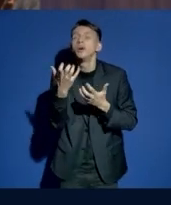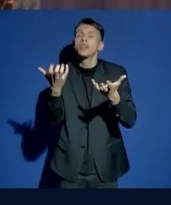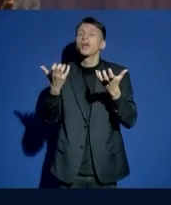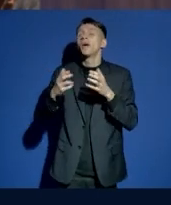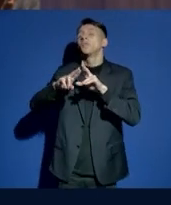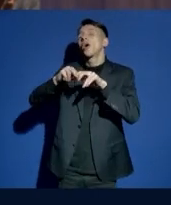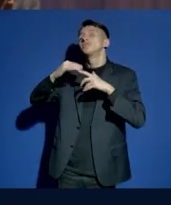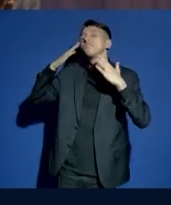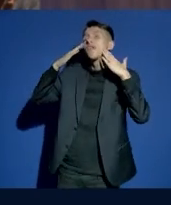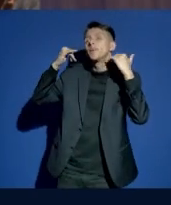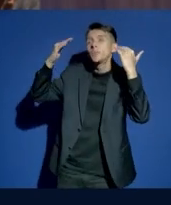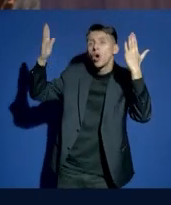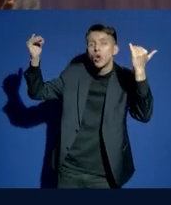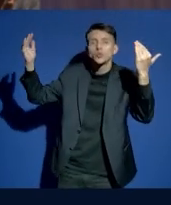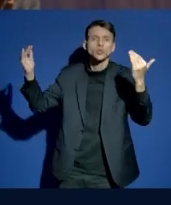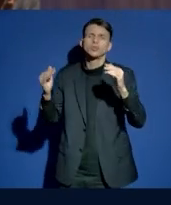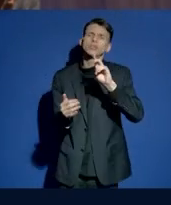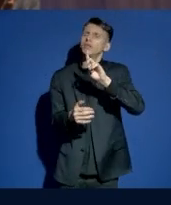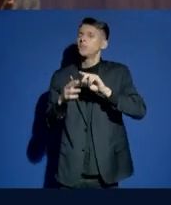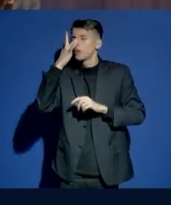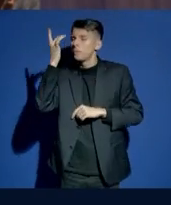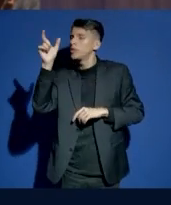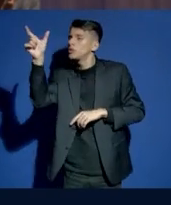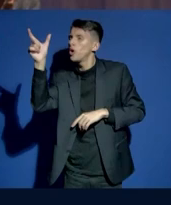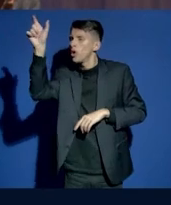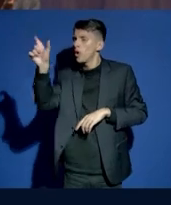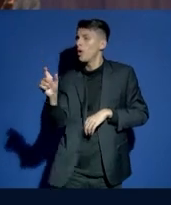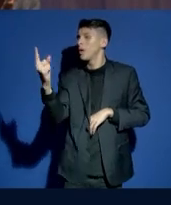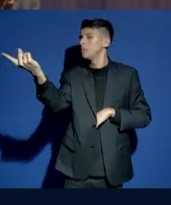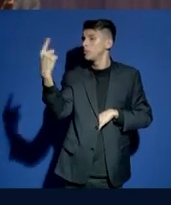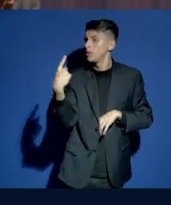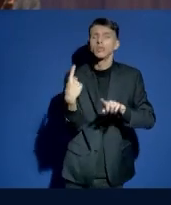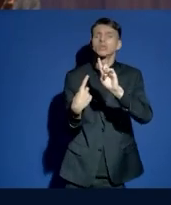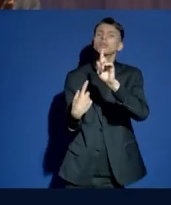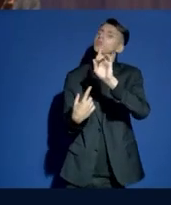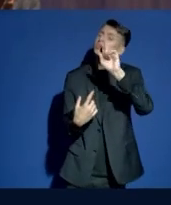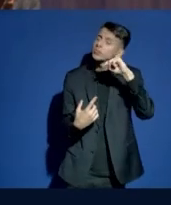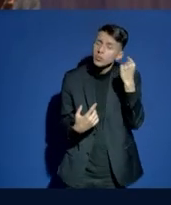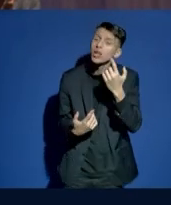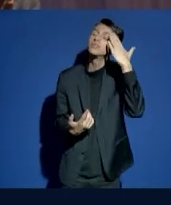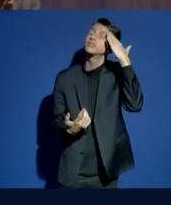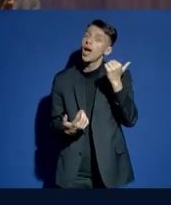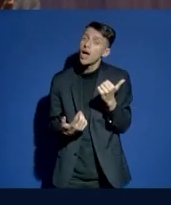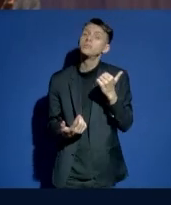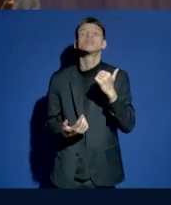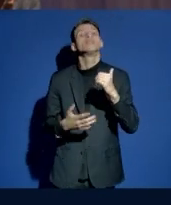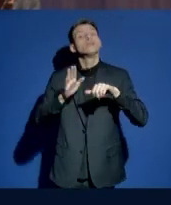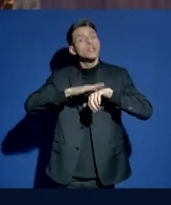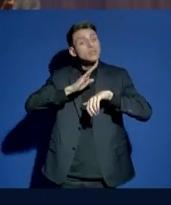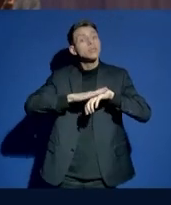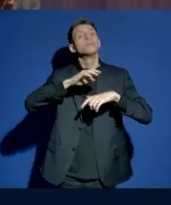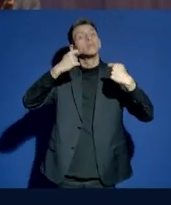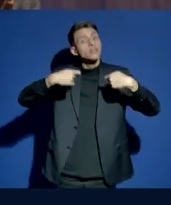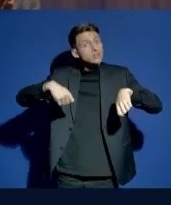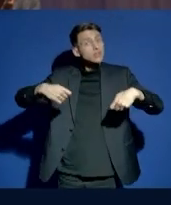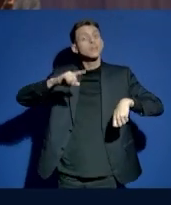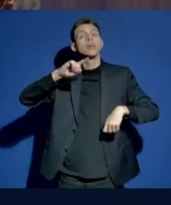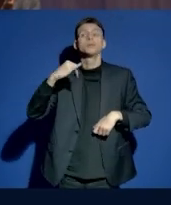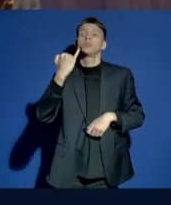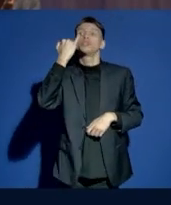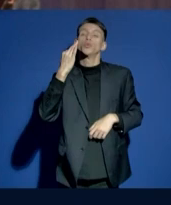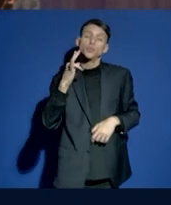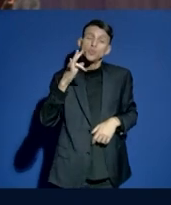moda ou porque alguém disse, né, porque a gente entende que isso tem que ser feito de modo que, daqui